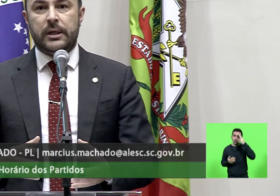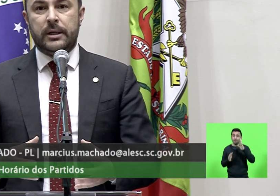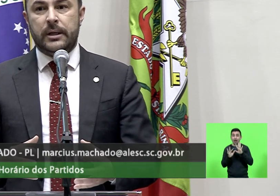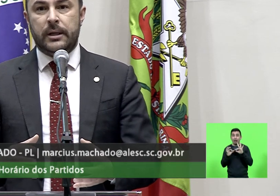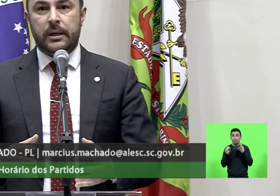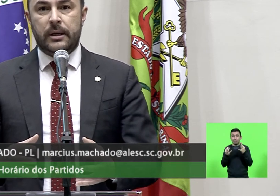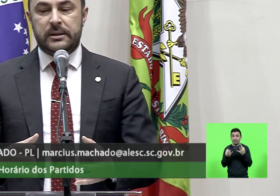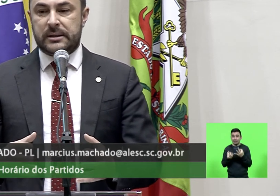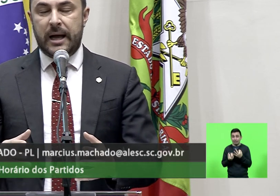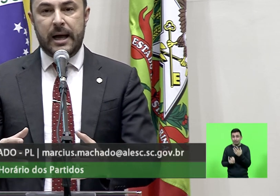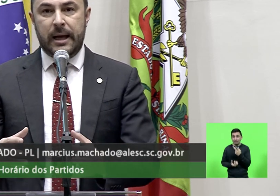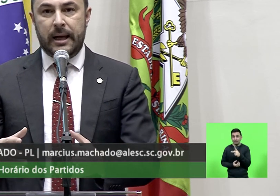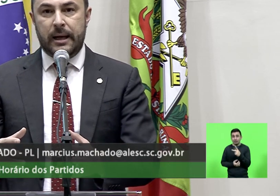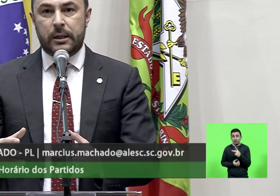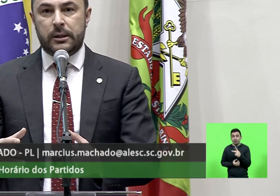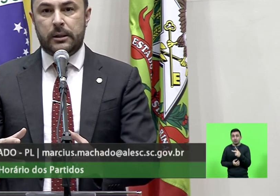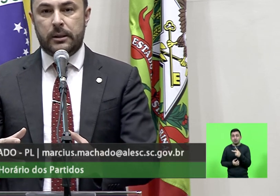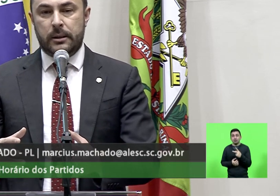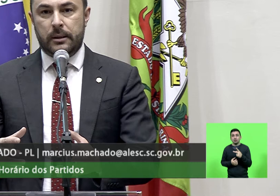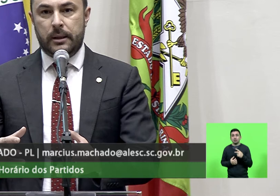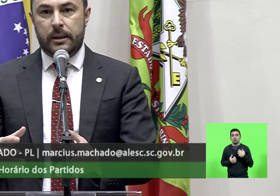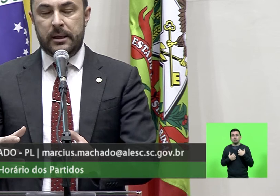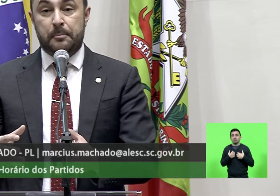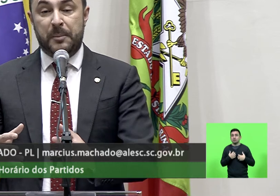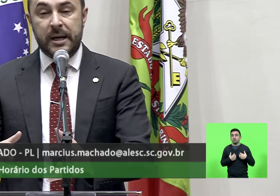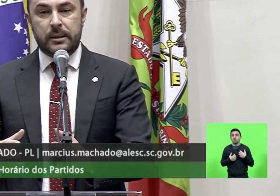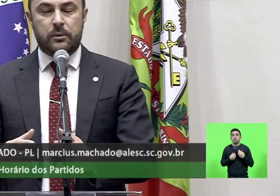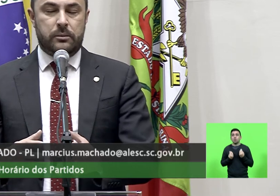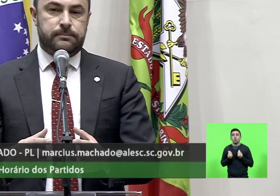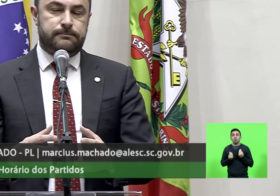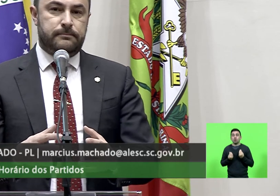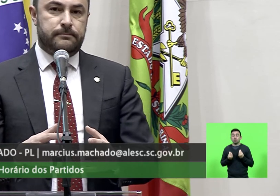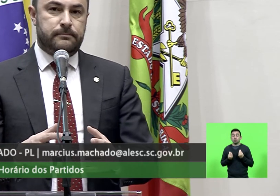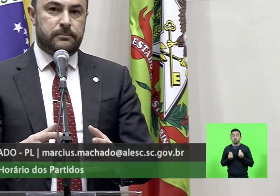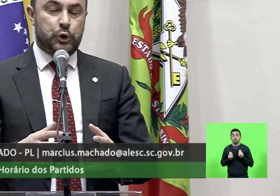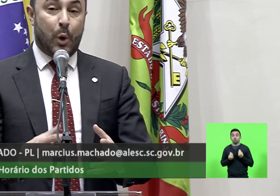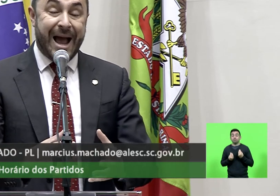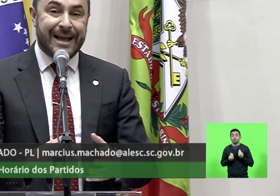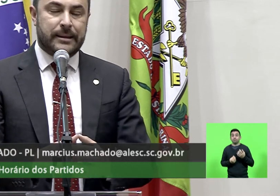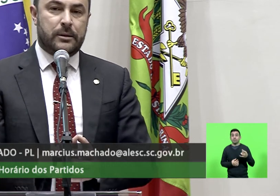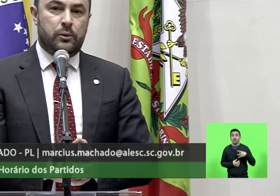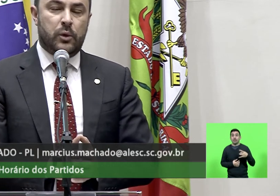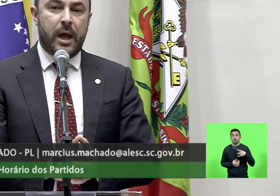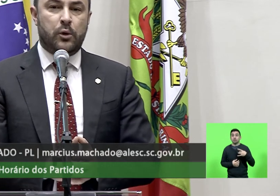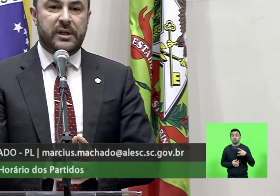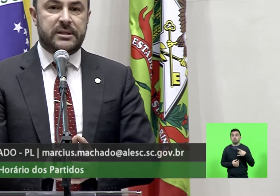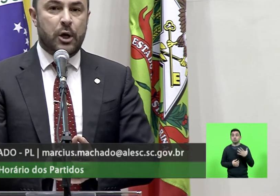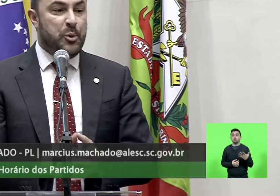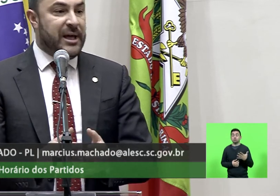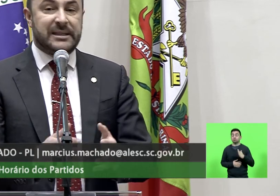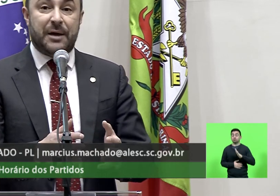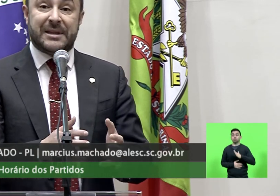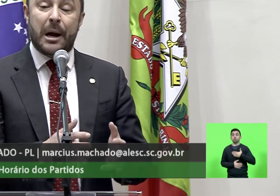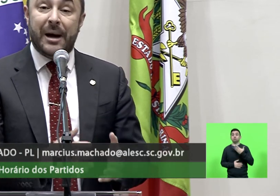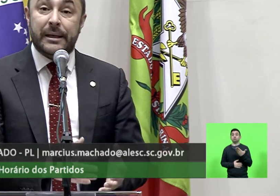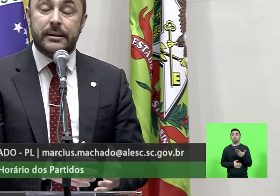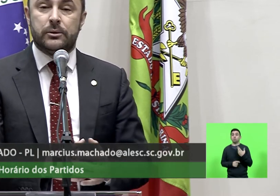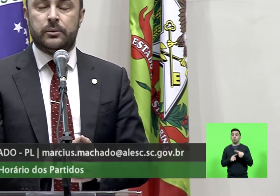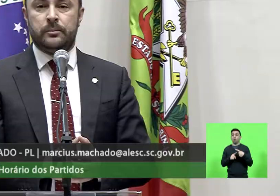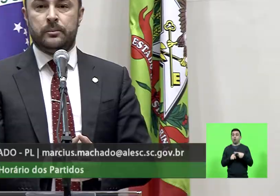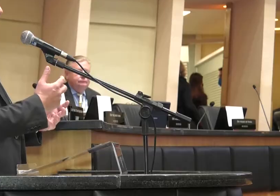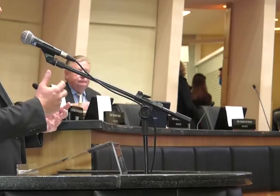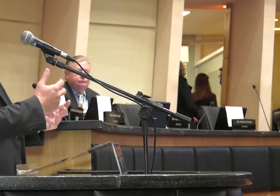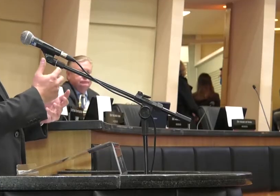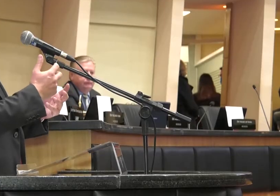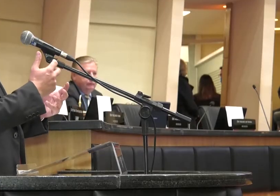hoje está em pânico, chocada com o que aconteceu, porque ela estava